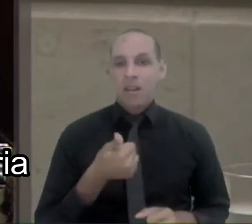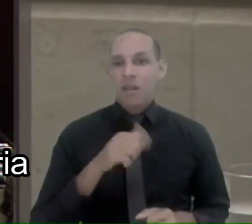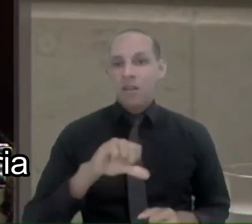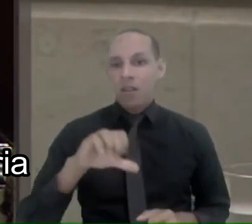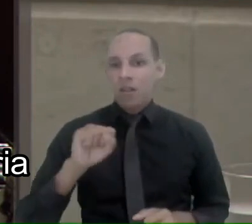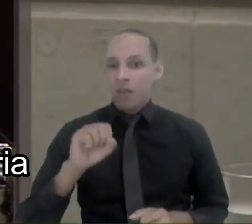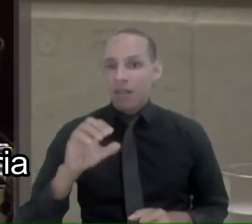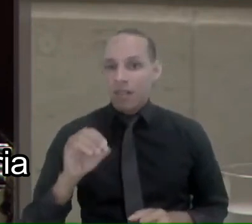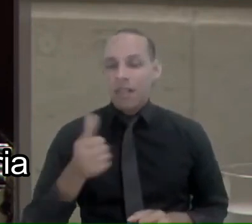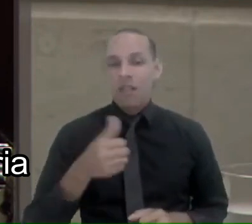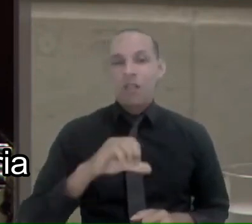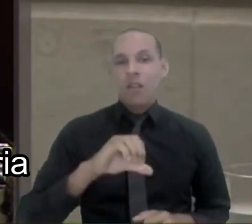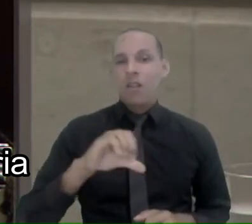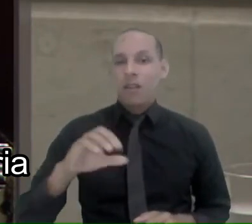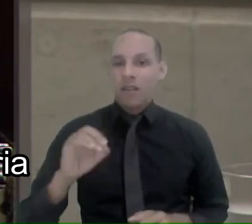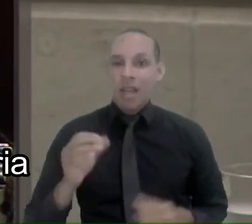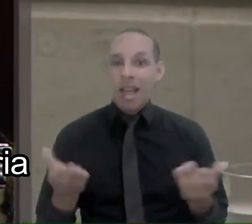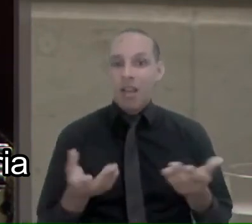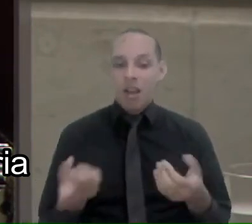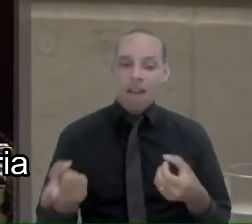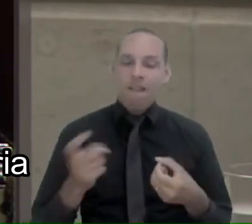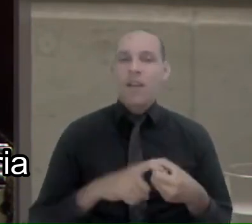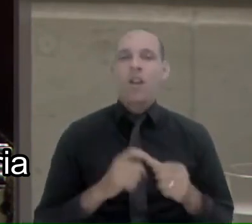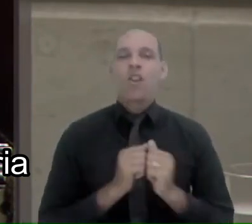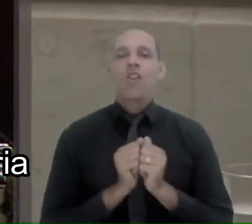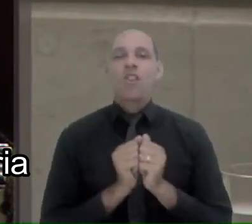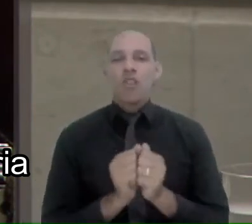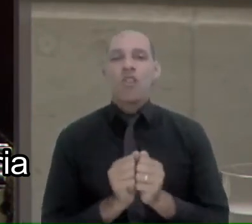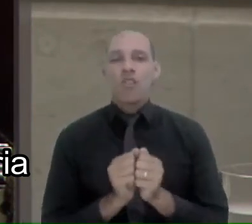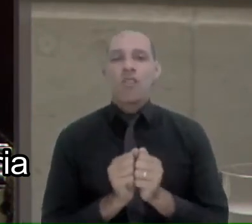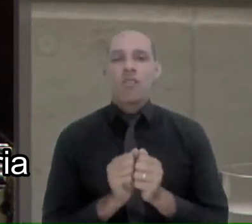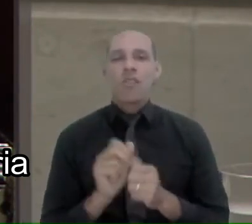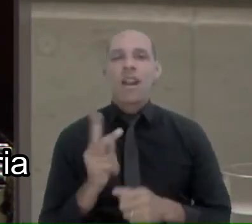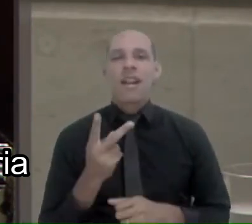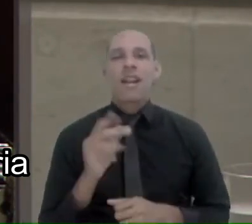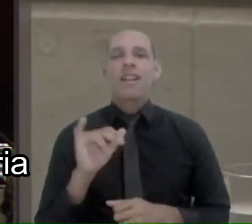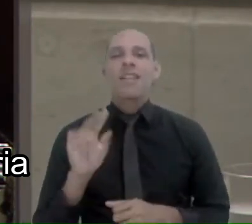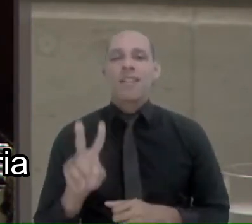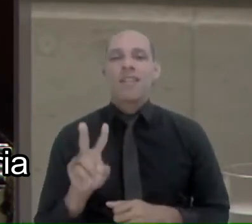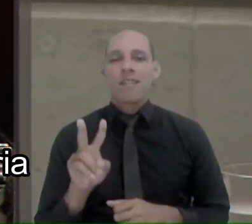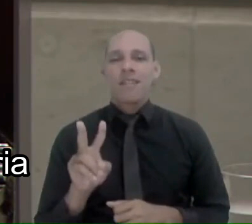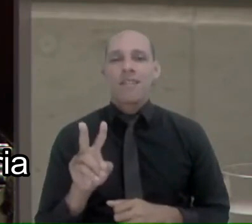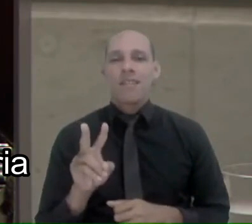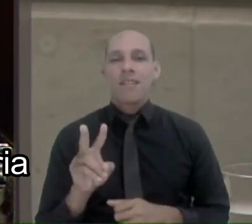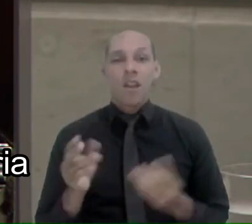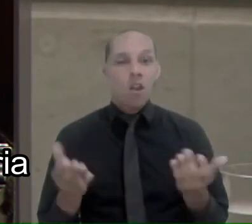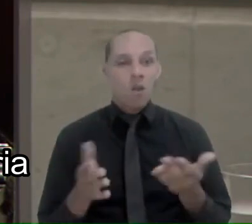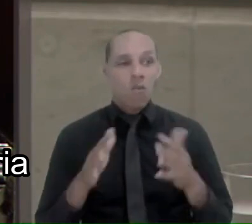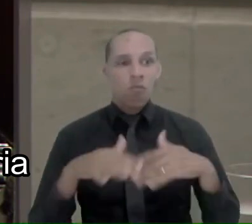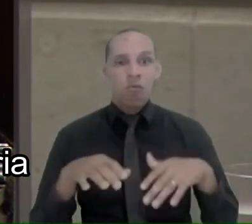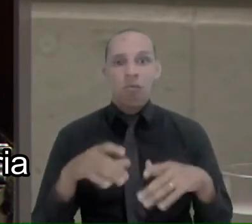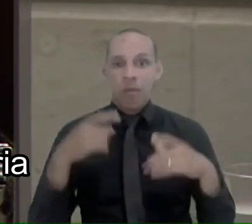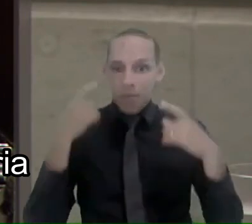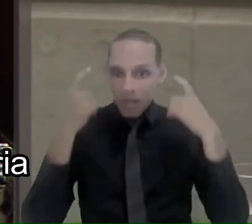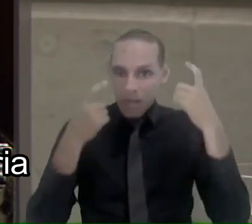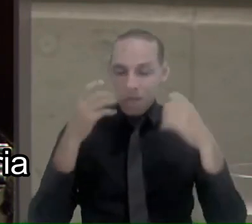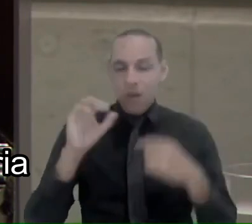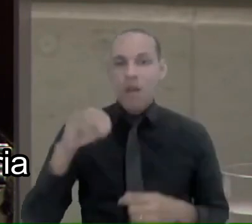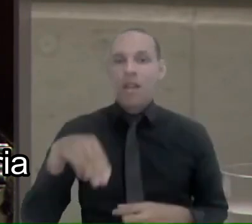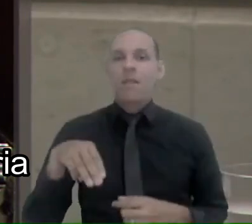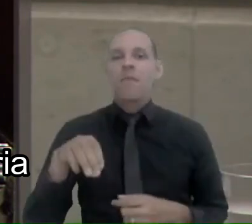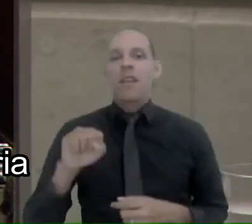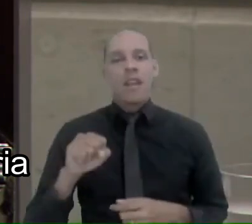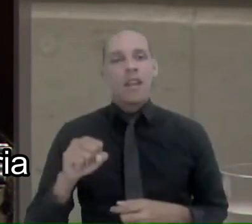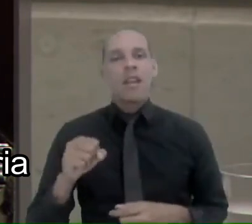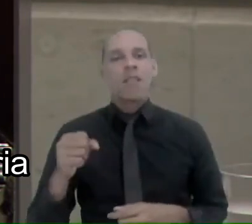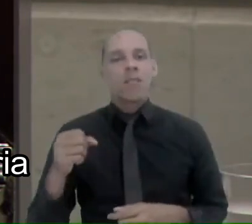de 90, ela aparece junto do HIV como uma doença reemergente e que hoje preocupa a Organização Mundial de Saúde, preocupa países